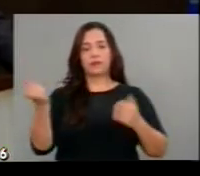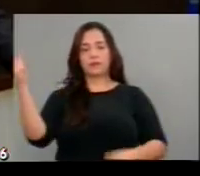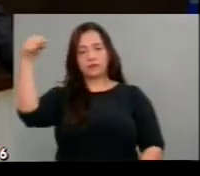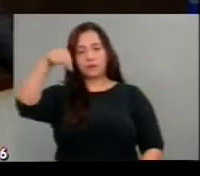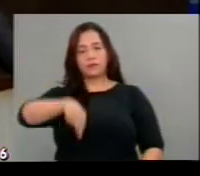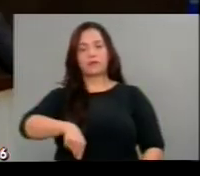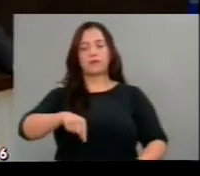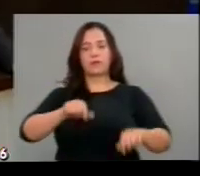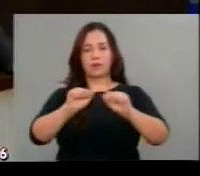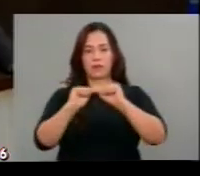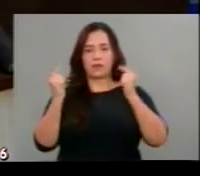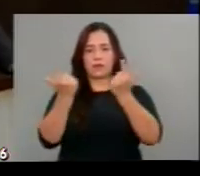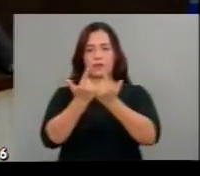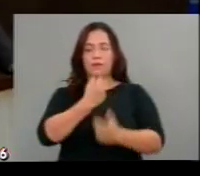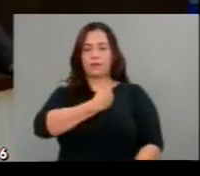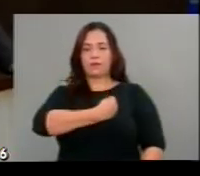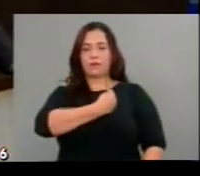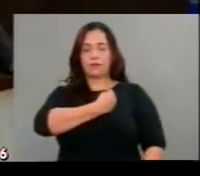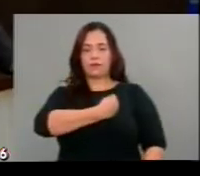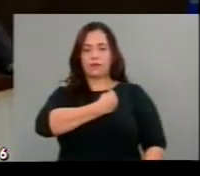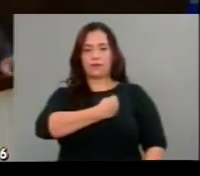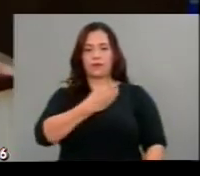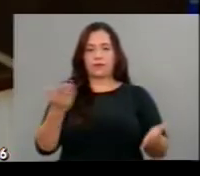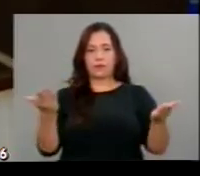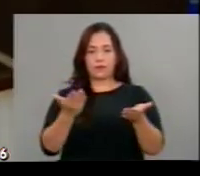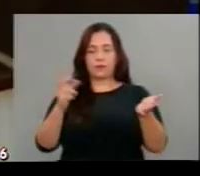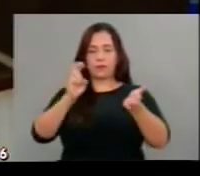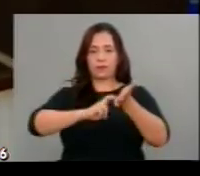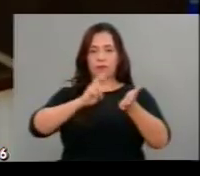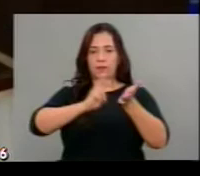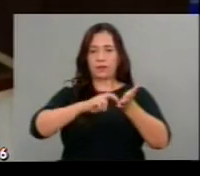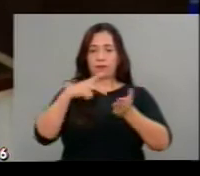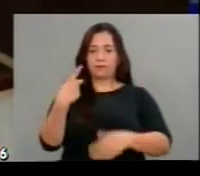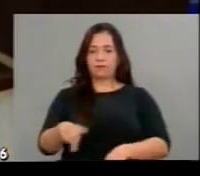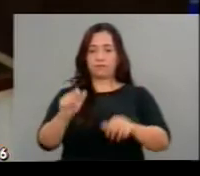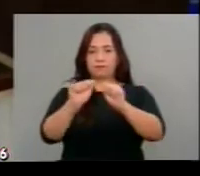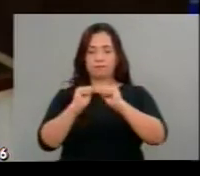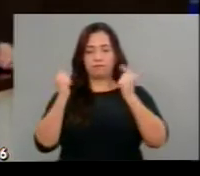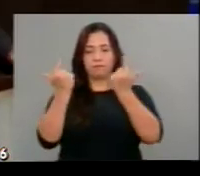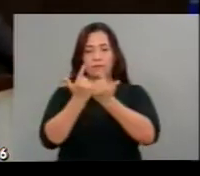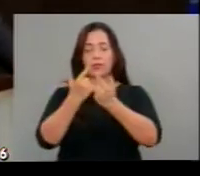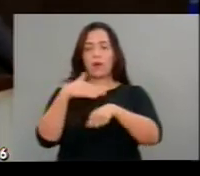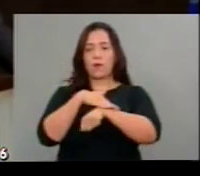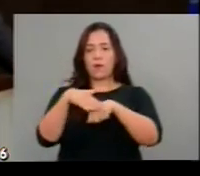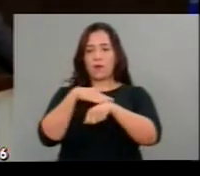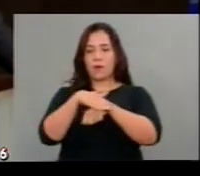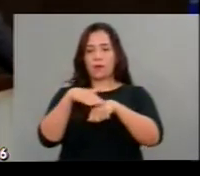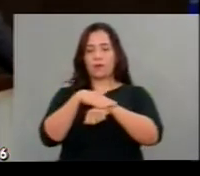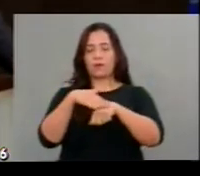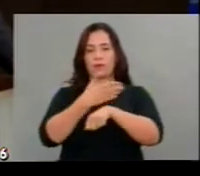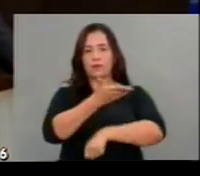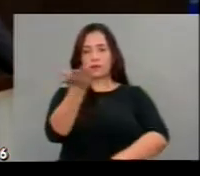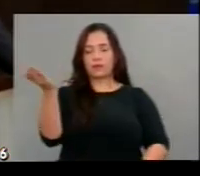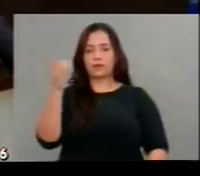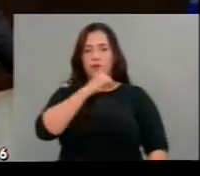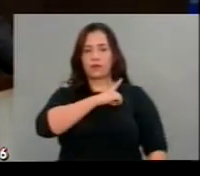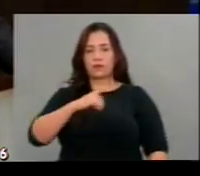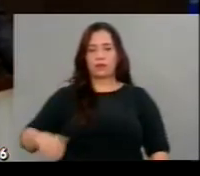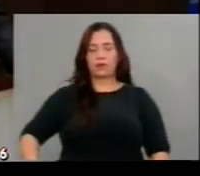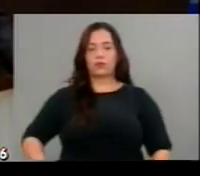estar aqui presente na manhã de hoje, no plenário da Assembleia Legislativa, para conversar um pouco com os deputados